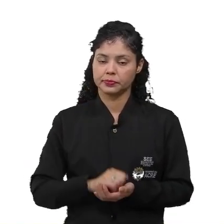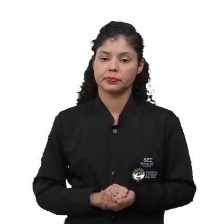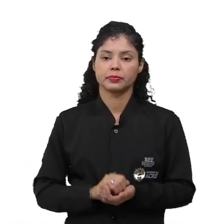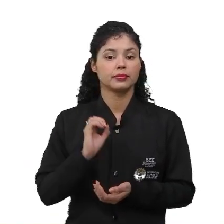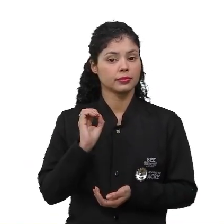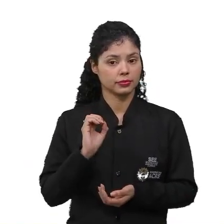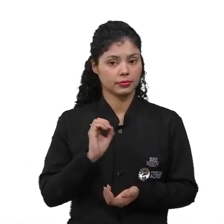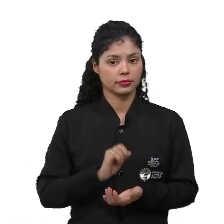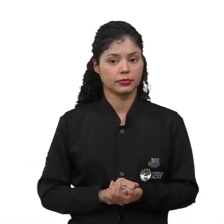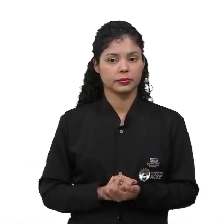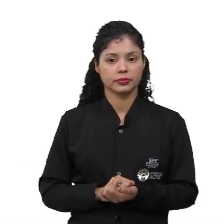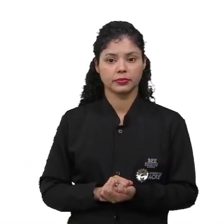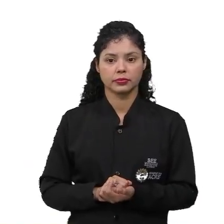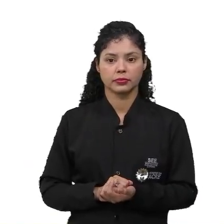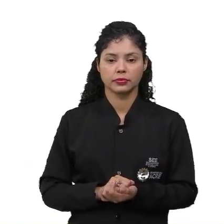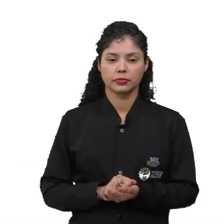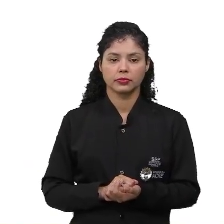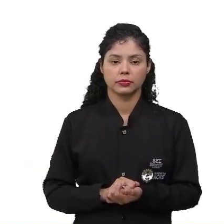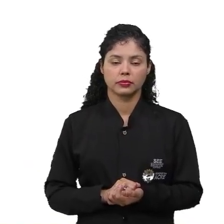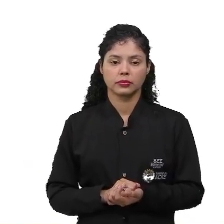0.